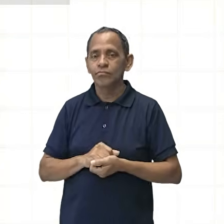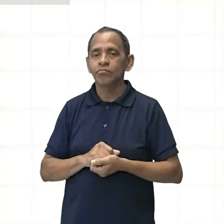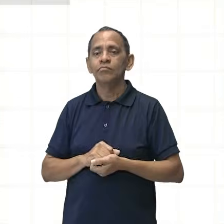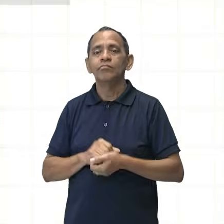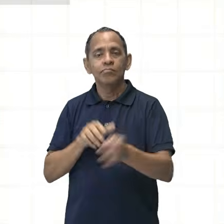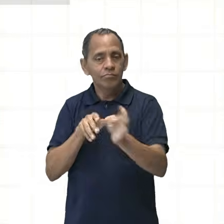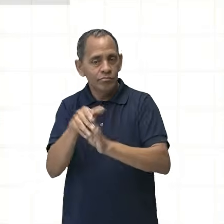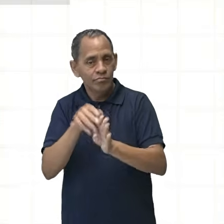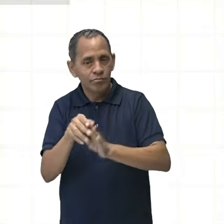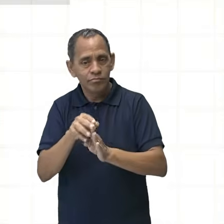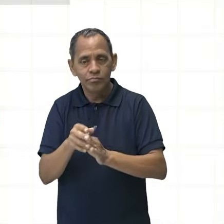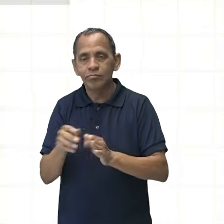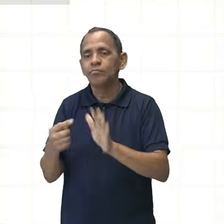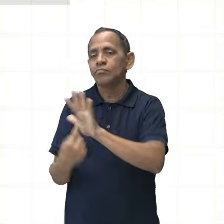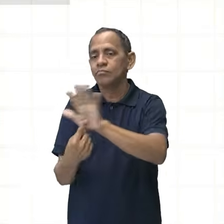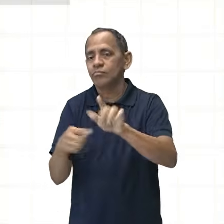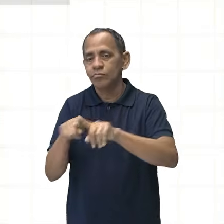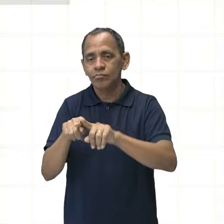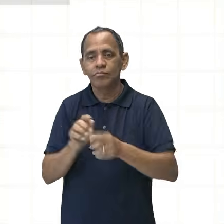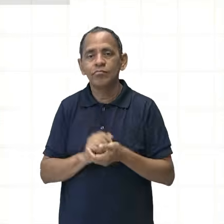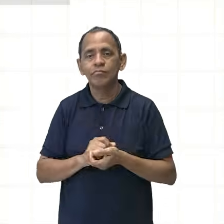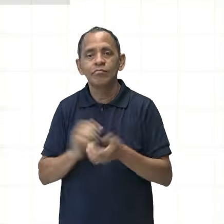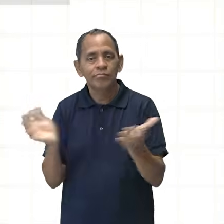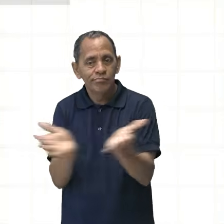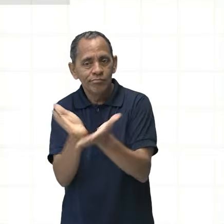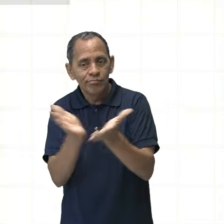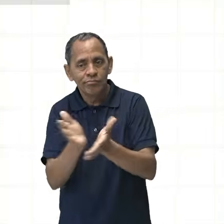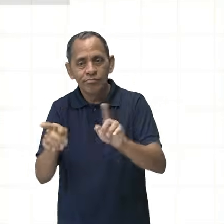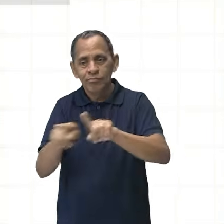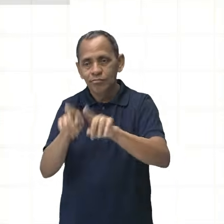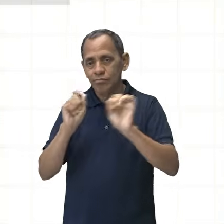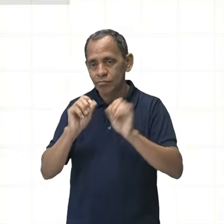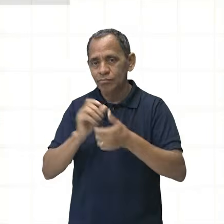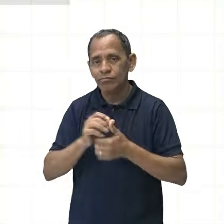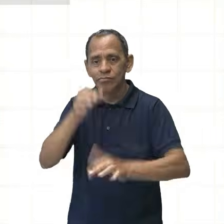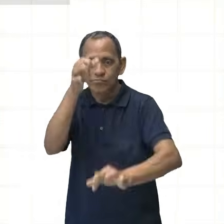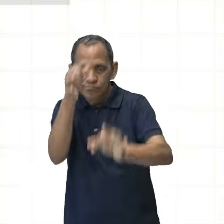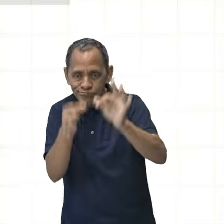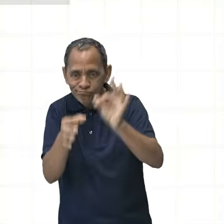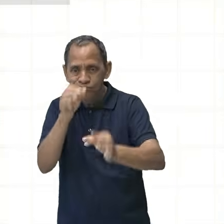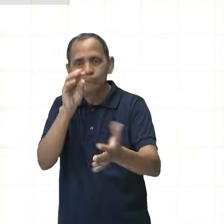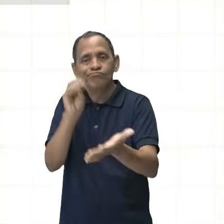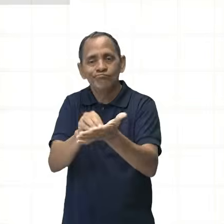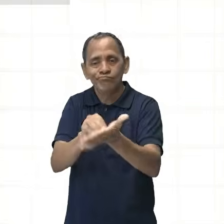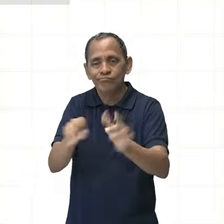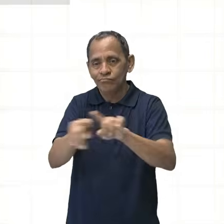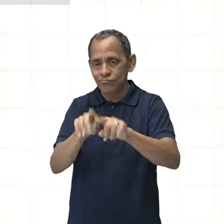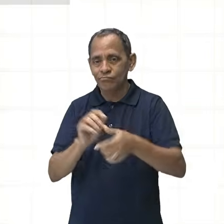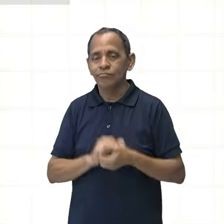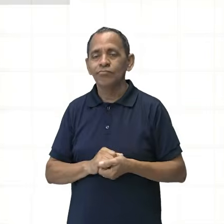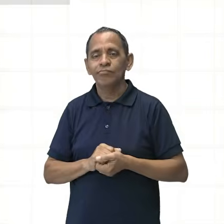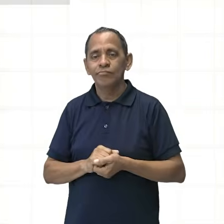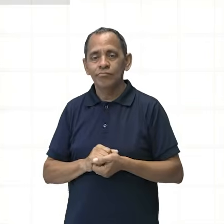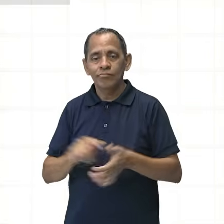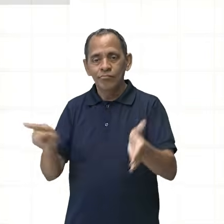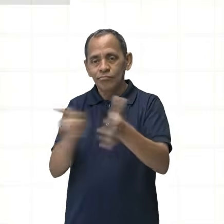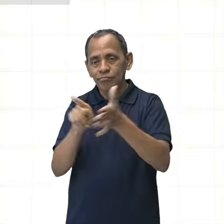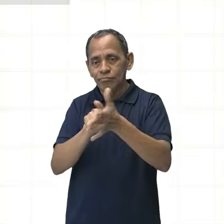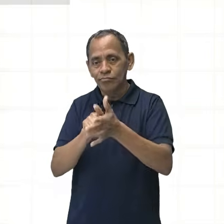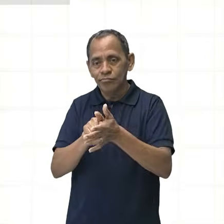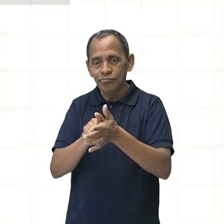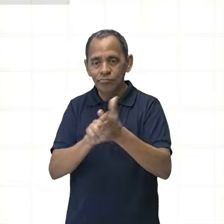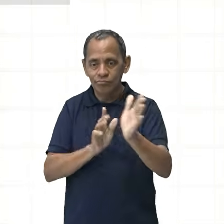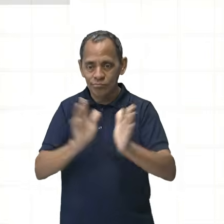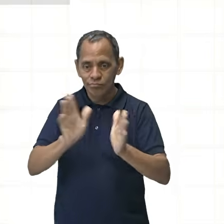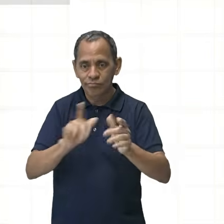denunciam a miséria, a injustiça e os dilemas morais da sociedade russa. Já Andrei